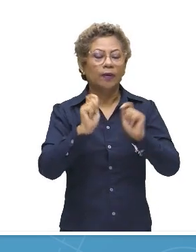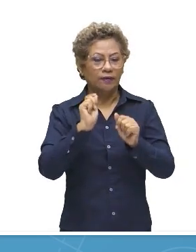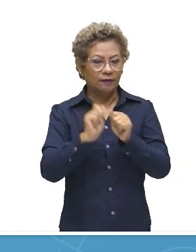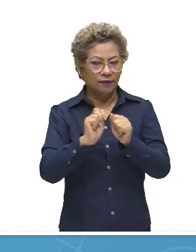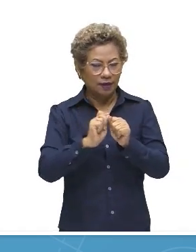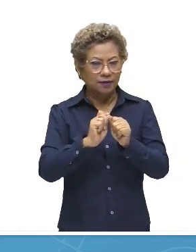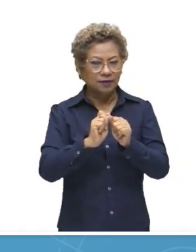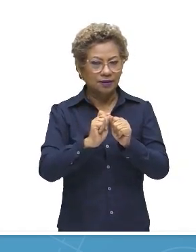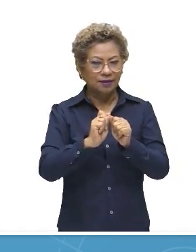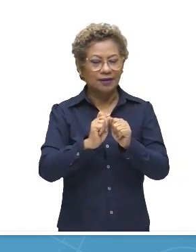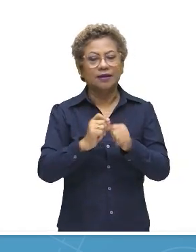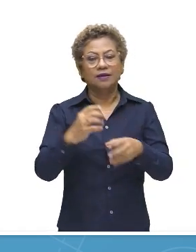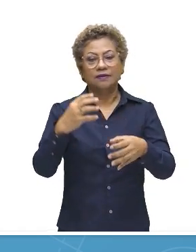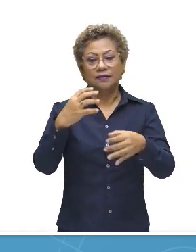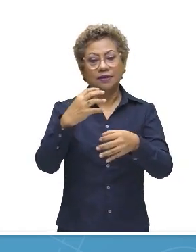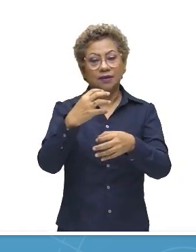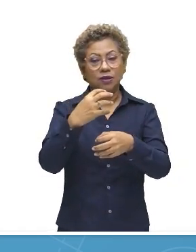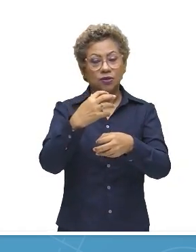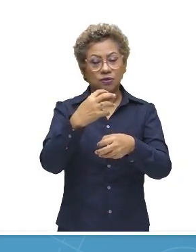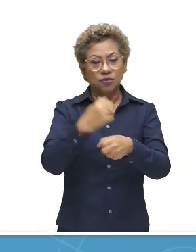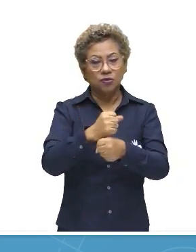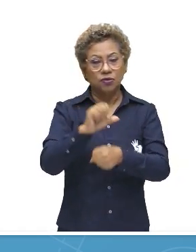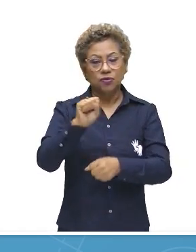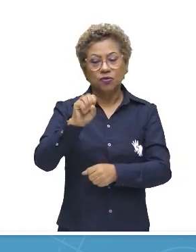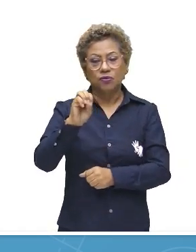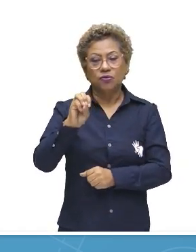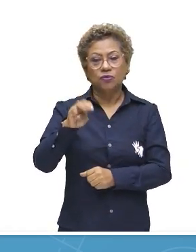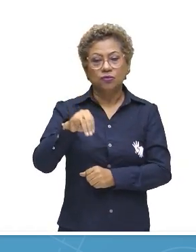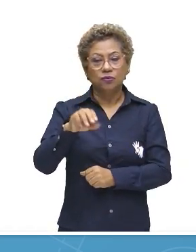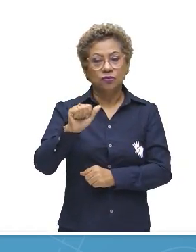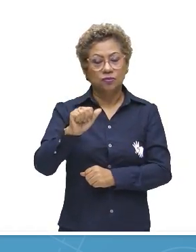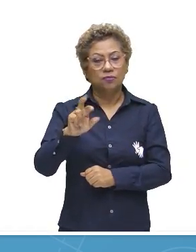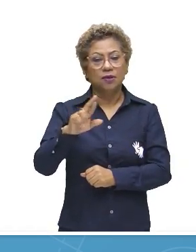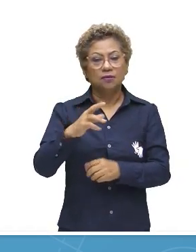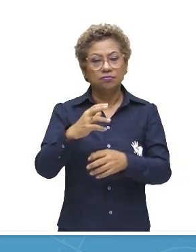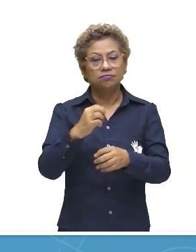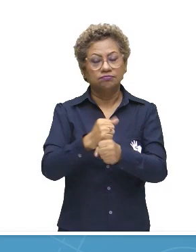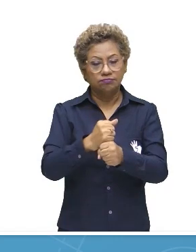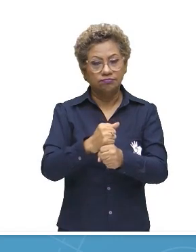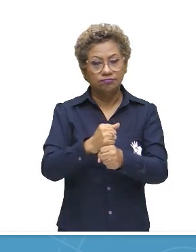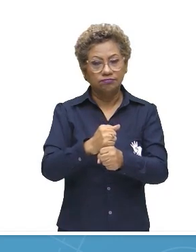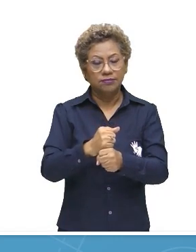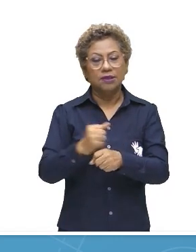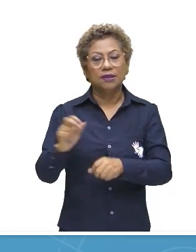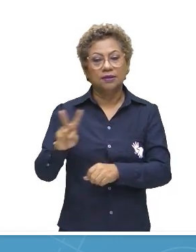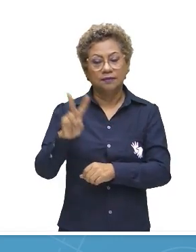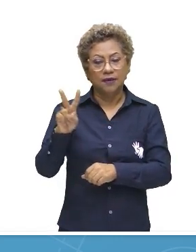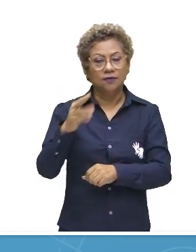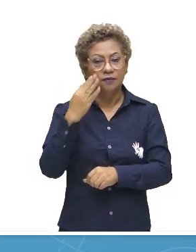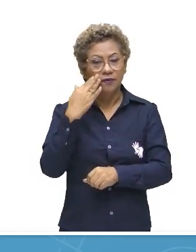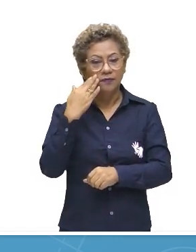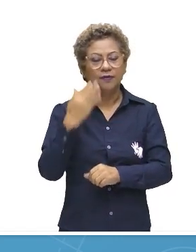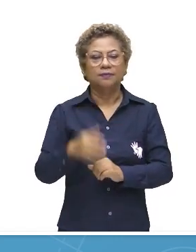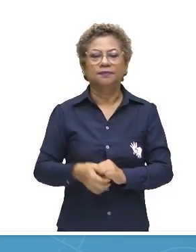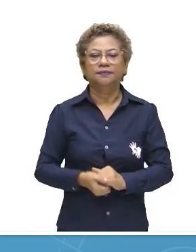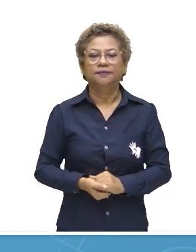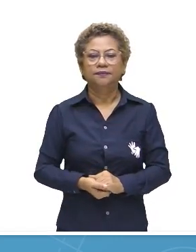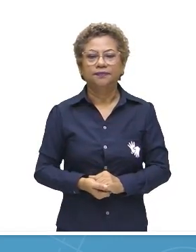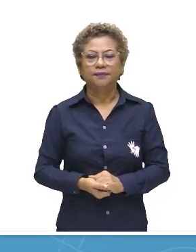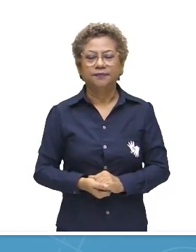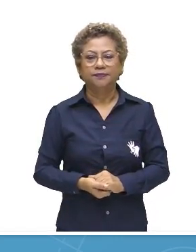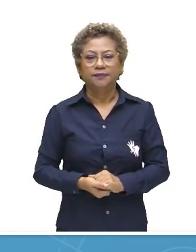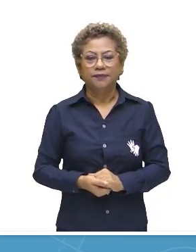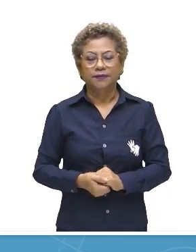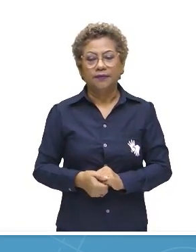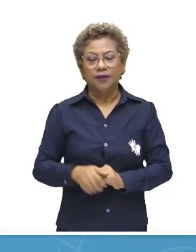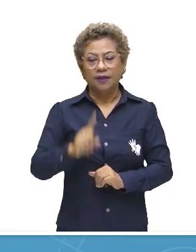e somar com esses 2/3, que nós descobrimos que equivalem a 10 mil litros. Ok? Então, essa é a jogada. Soma